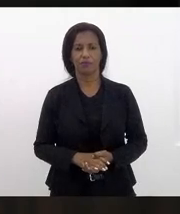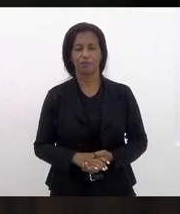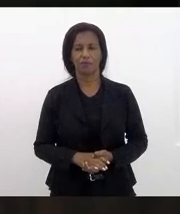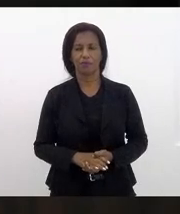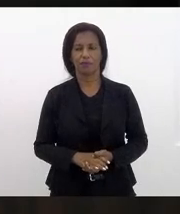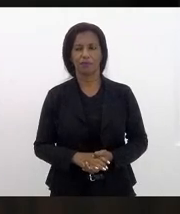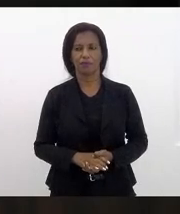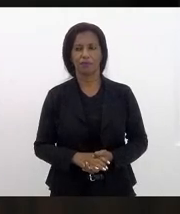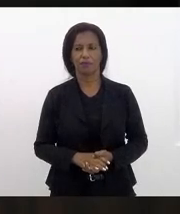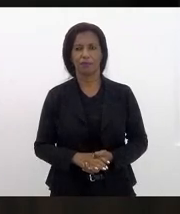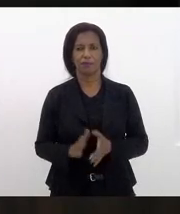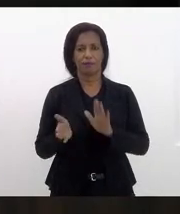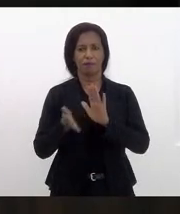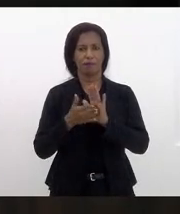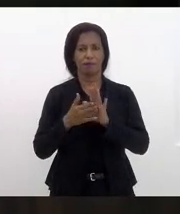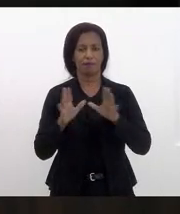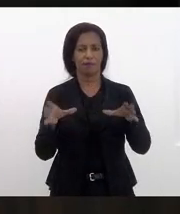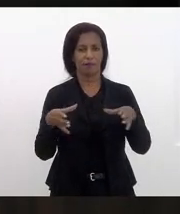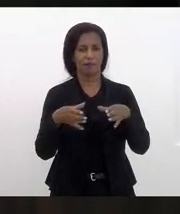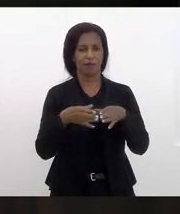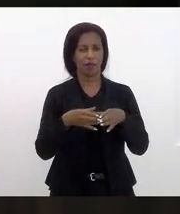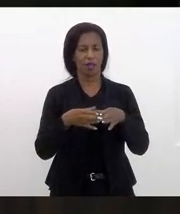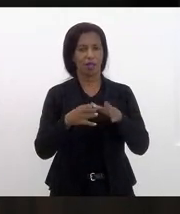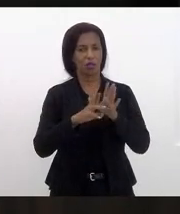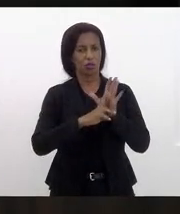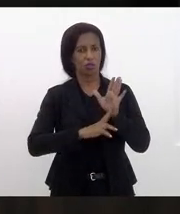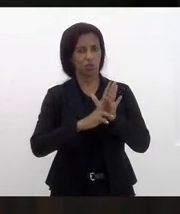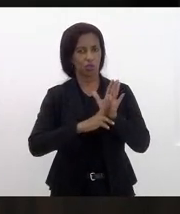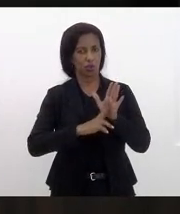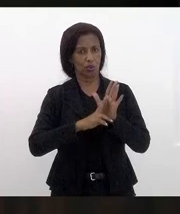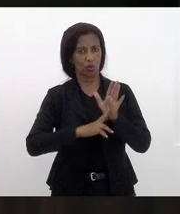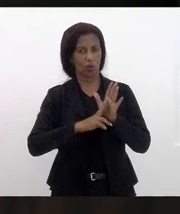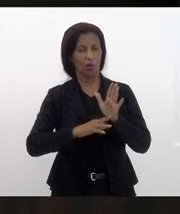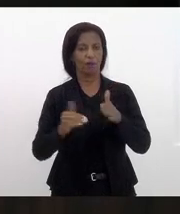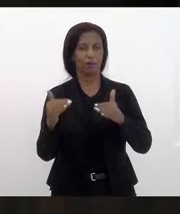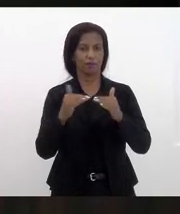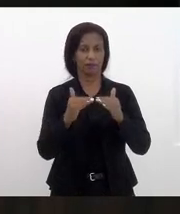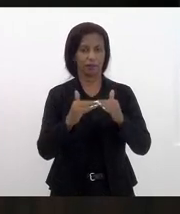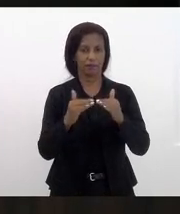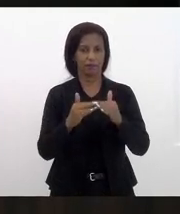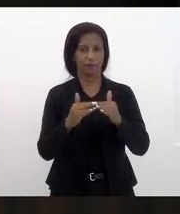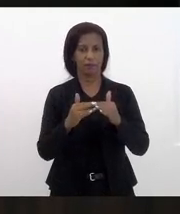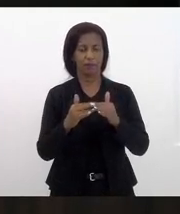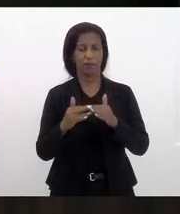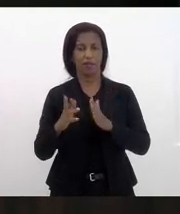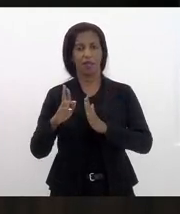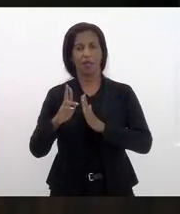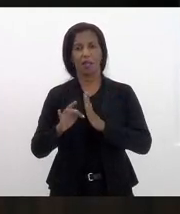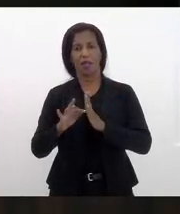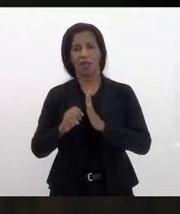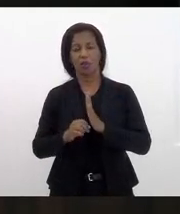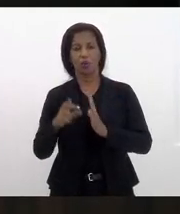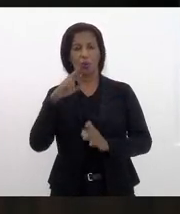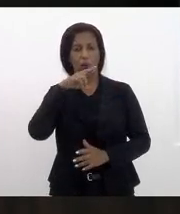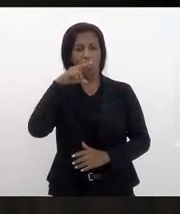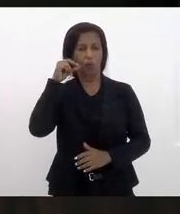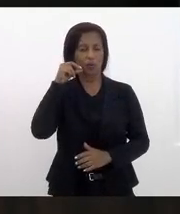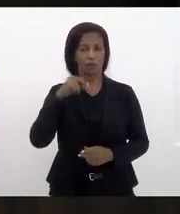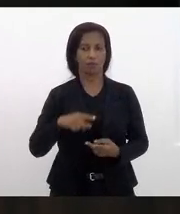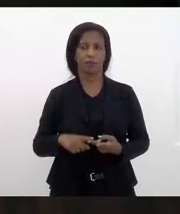Petraglia, para ser da comissão de normas internas e proposições externas favorável, relator deputado Rosenberg